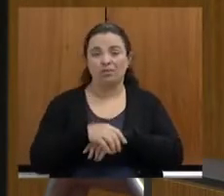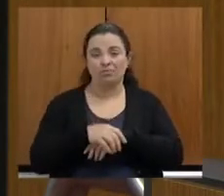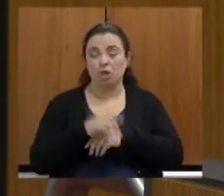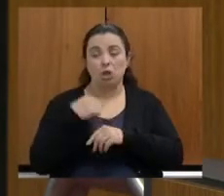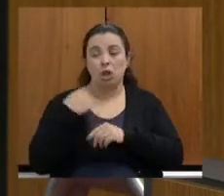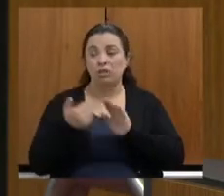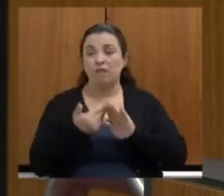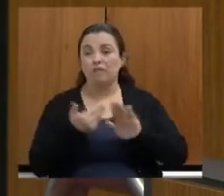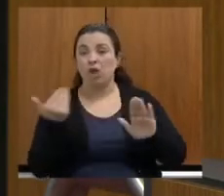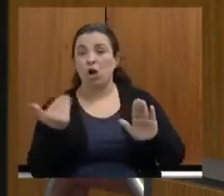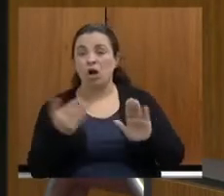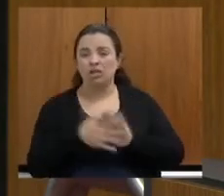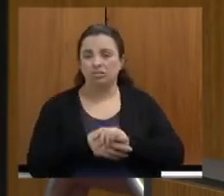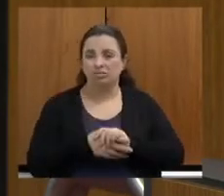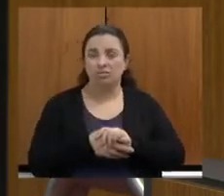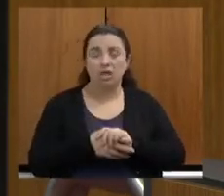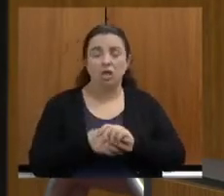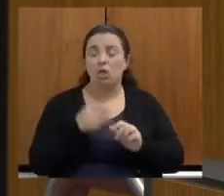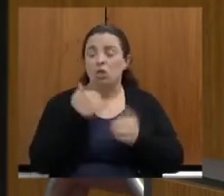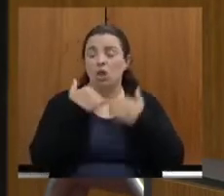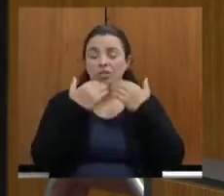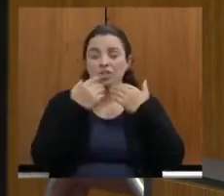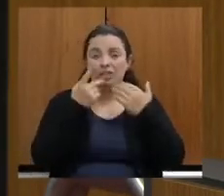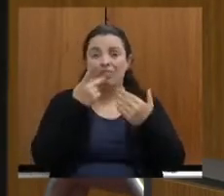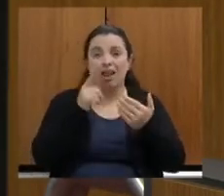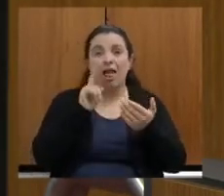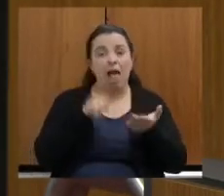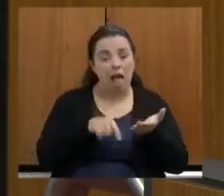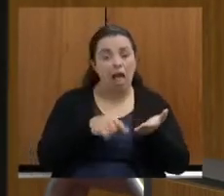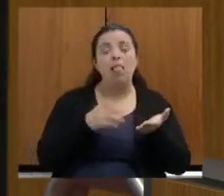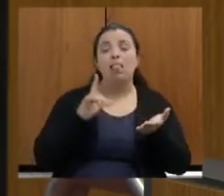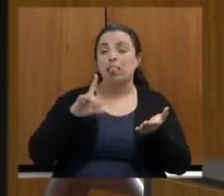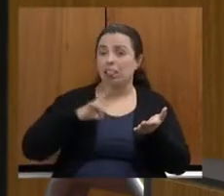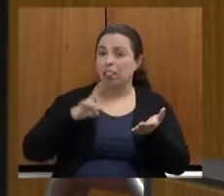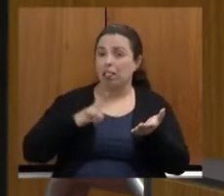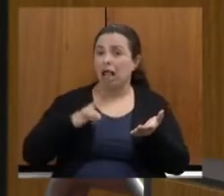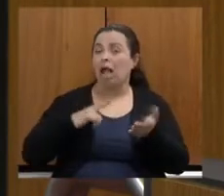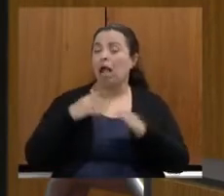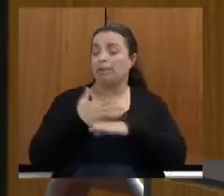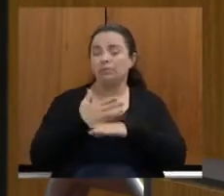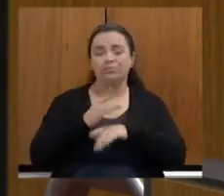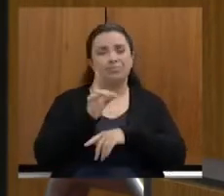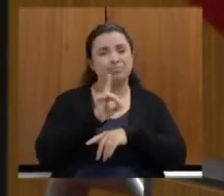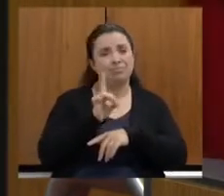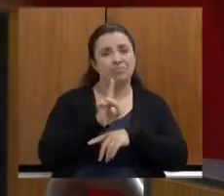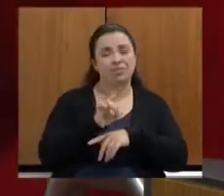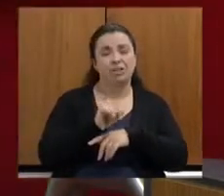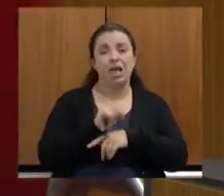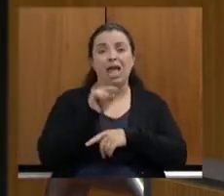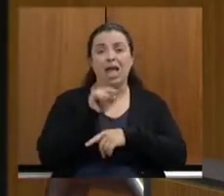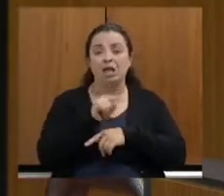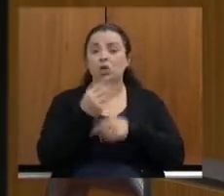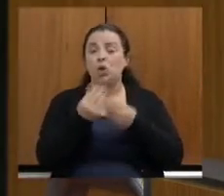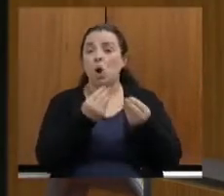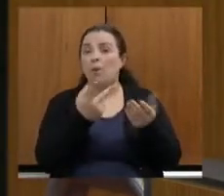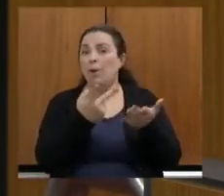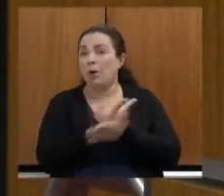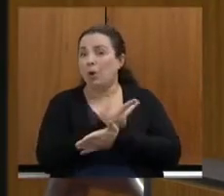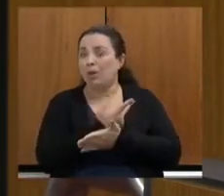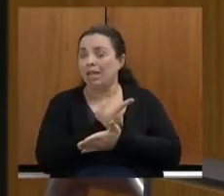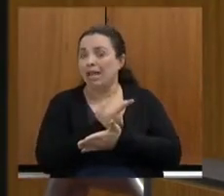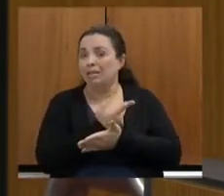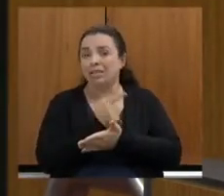adianta falar que tem a nossa participação porque dessa forma não é participativa esse acordo mais um está sendo feito